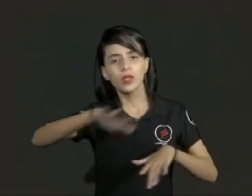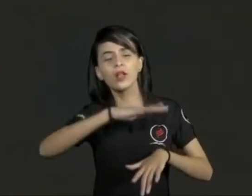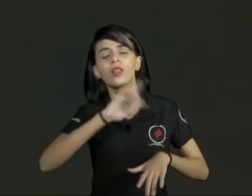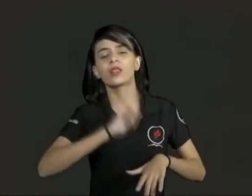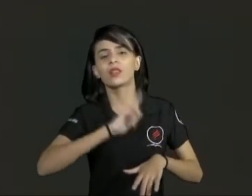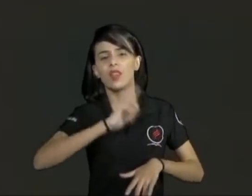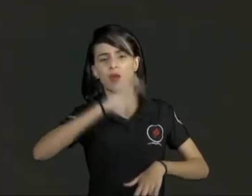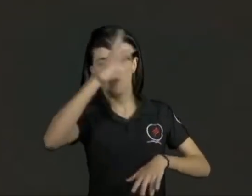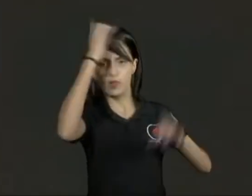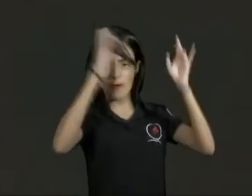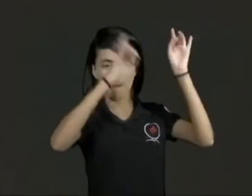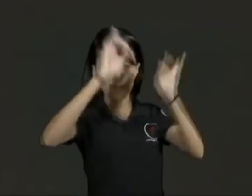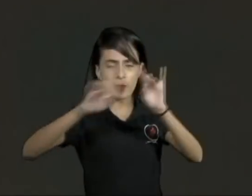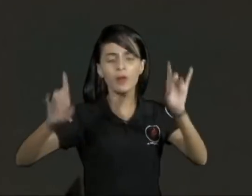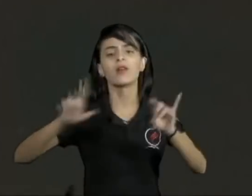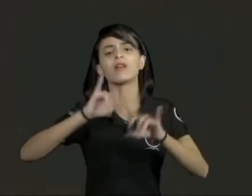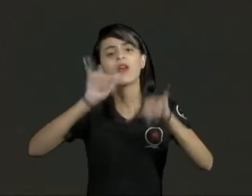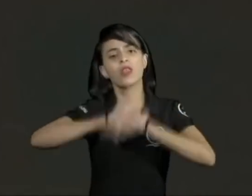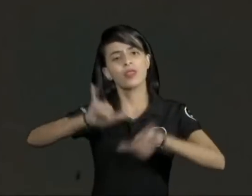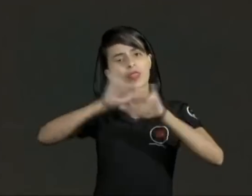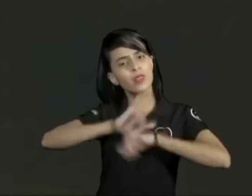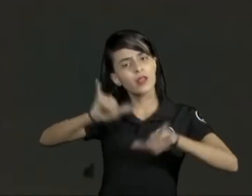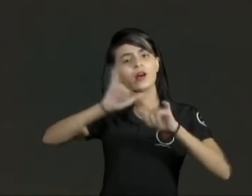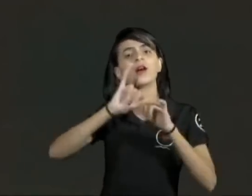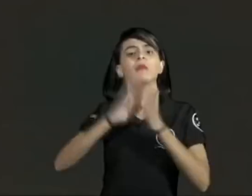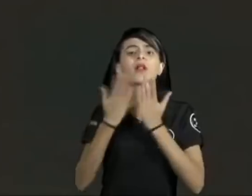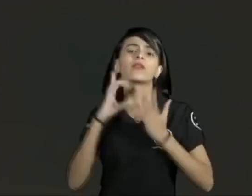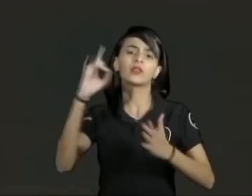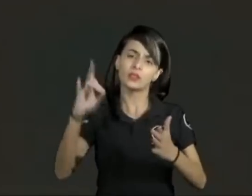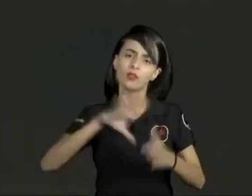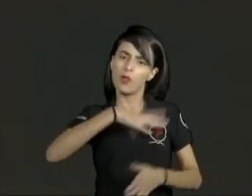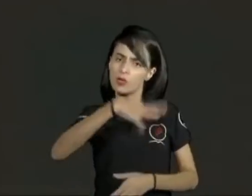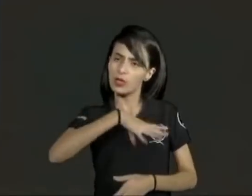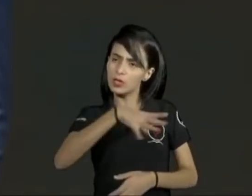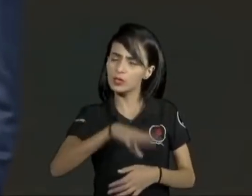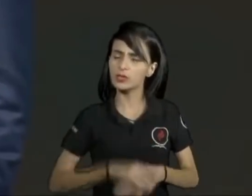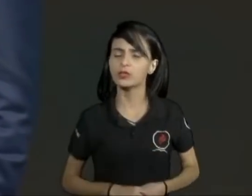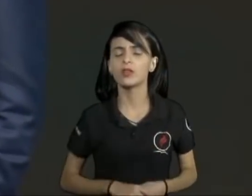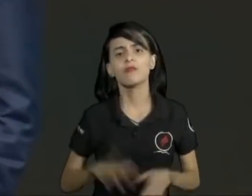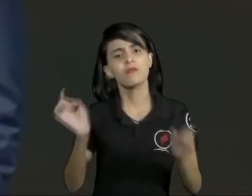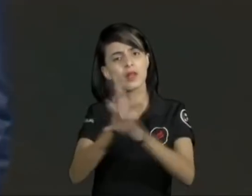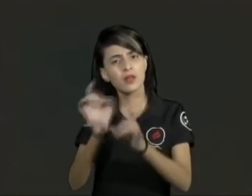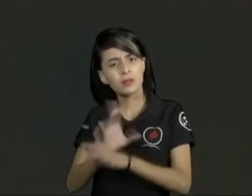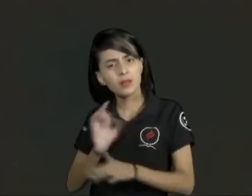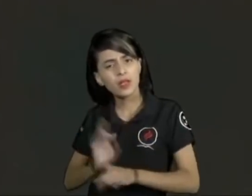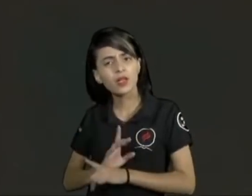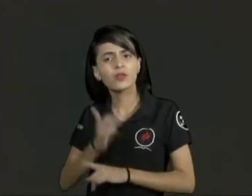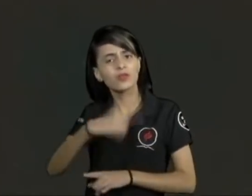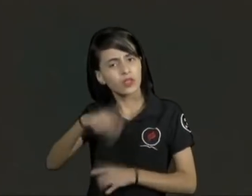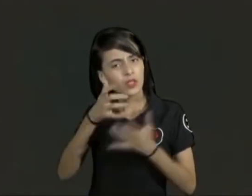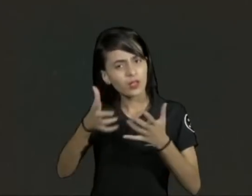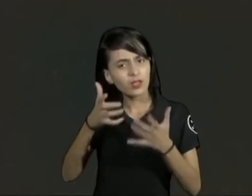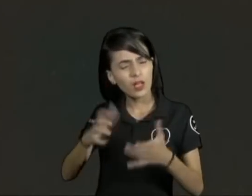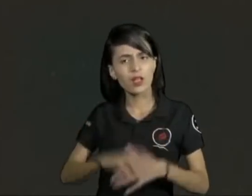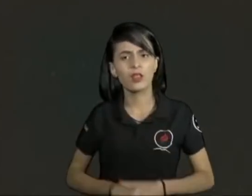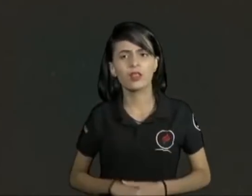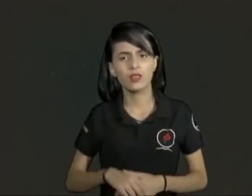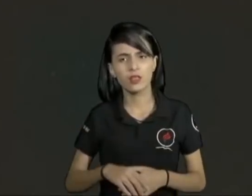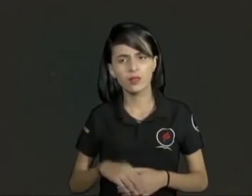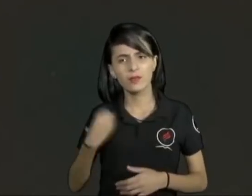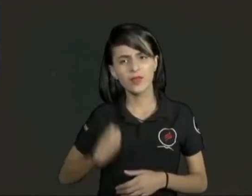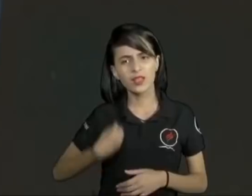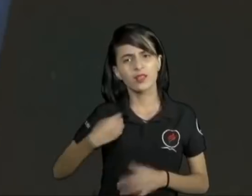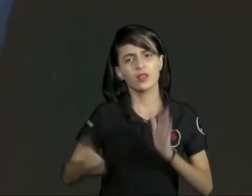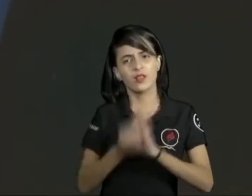foram Cheios do Espírito Santo e anunciavam com ousadia a palavra do senhor pode se preparar é o que você quer que a viver o evangelho